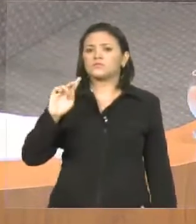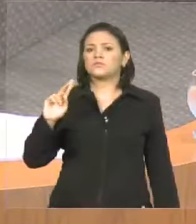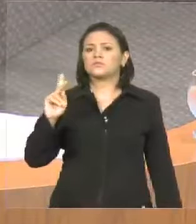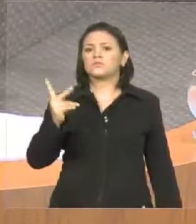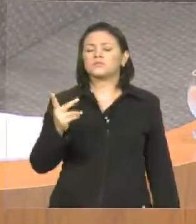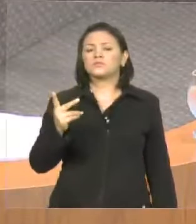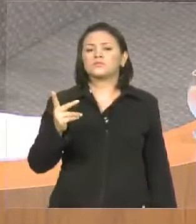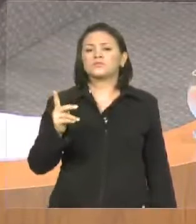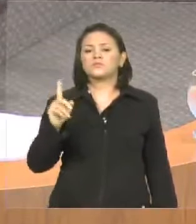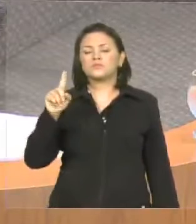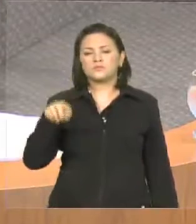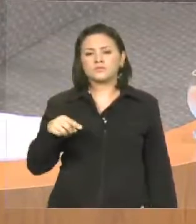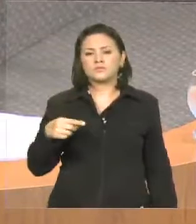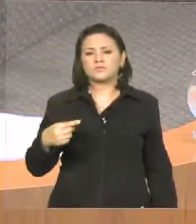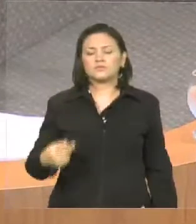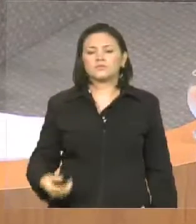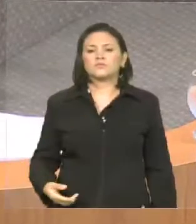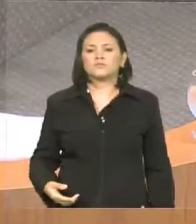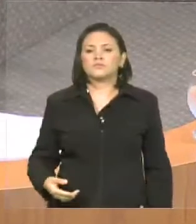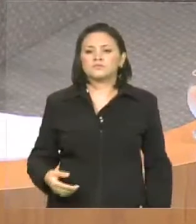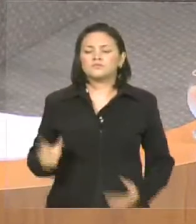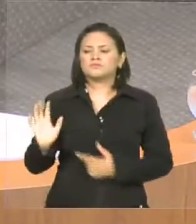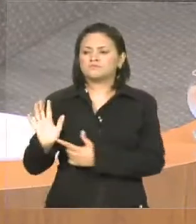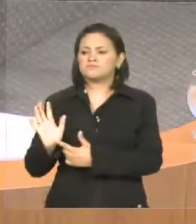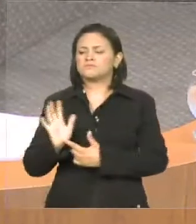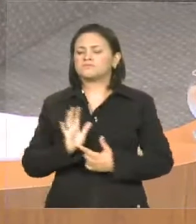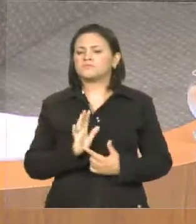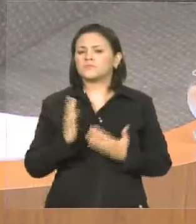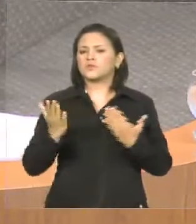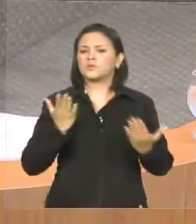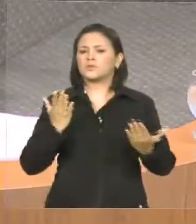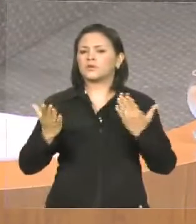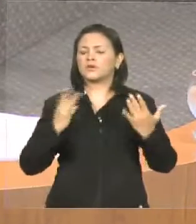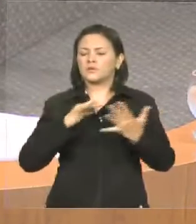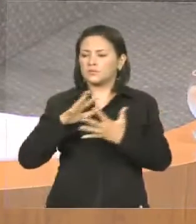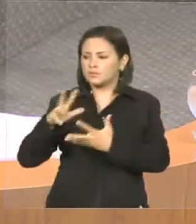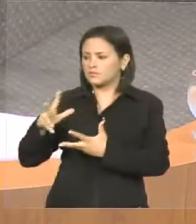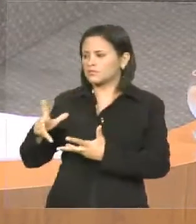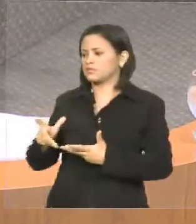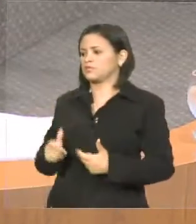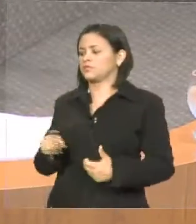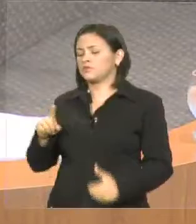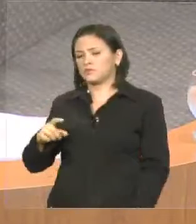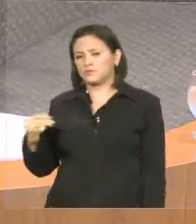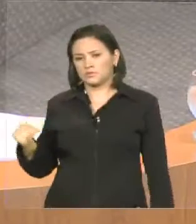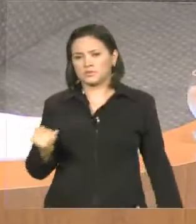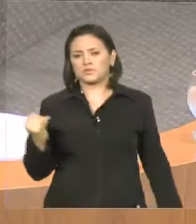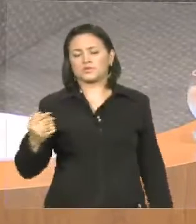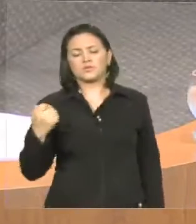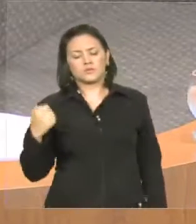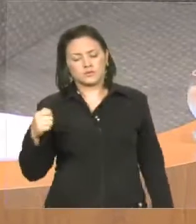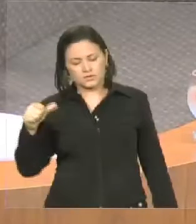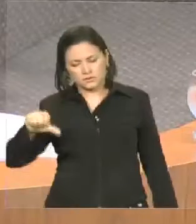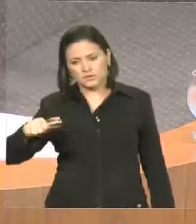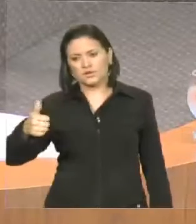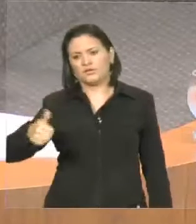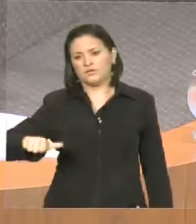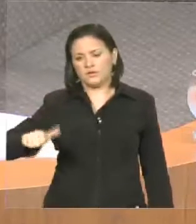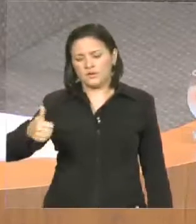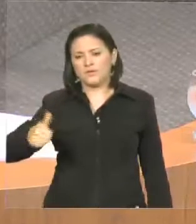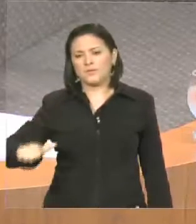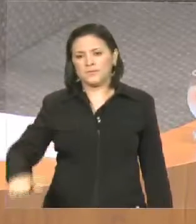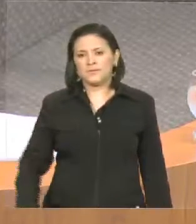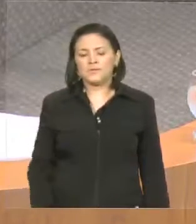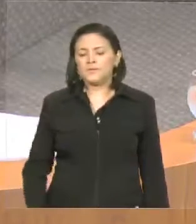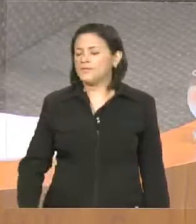são reconhecidos mundialmente, são parâmetros importantes que têm que ser analisados para eles serem corrigidos. jamais